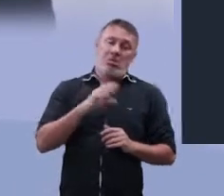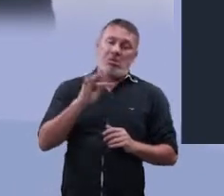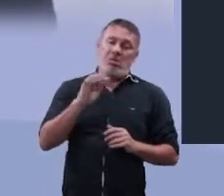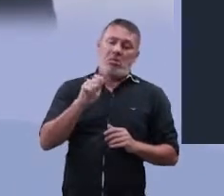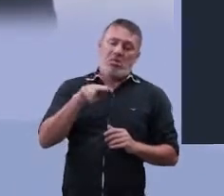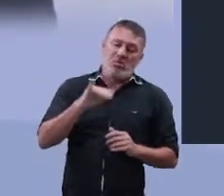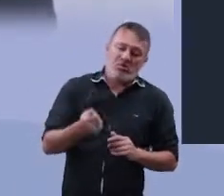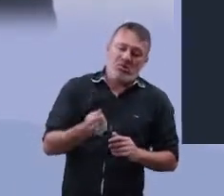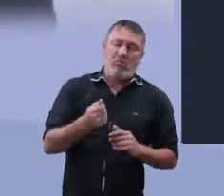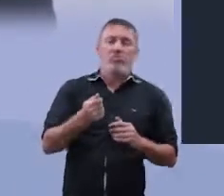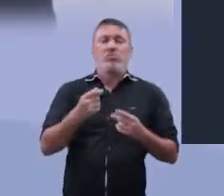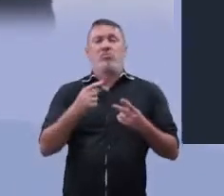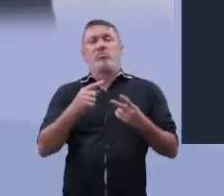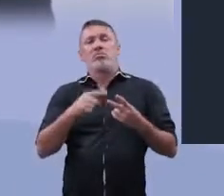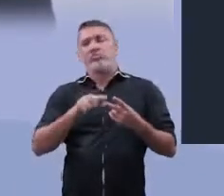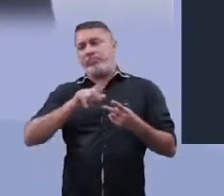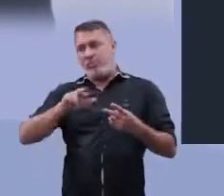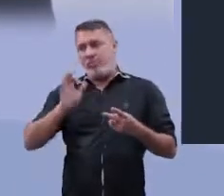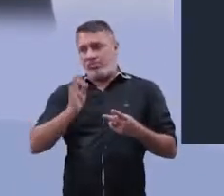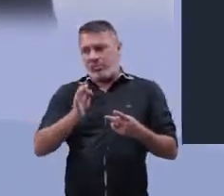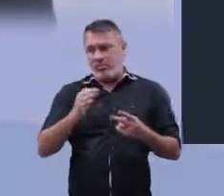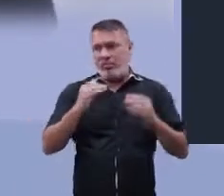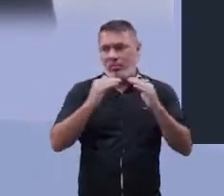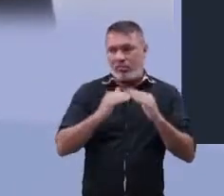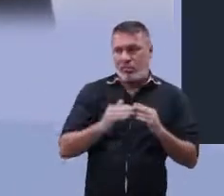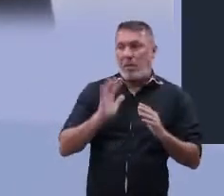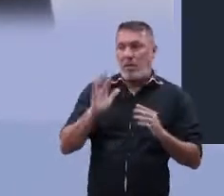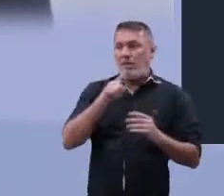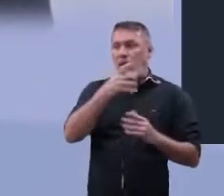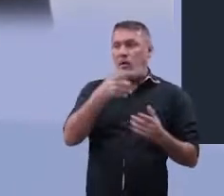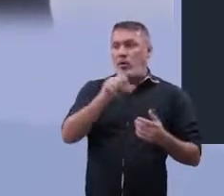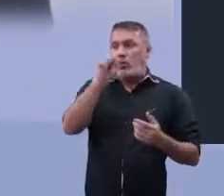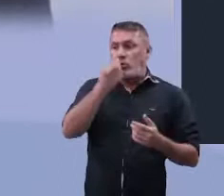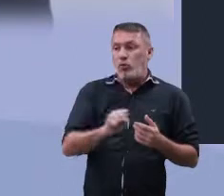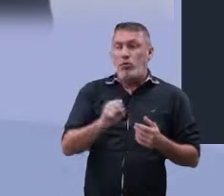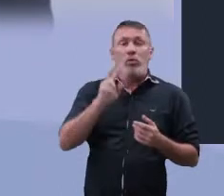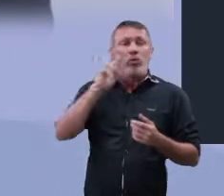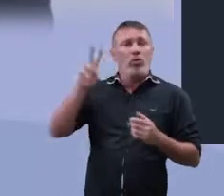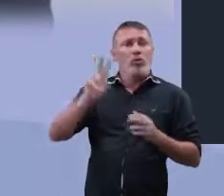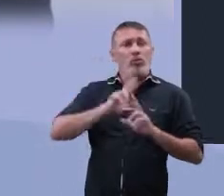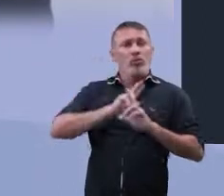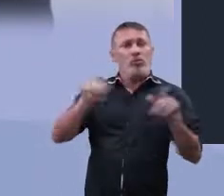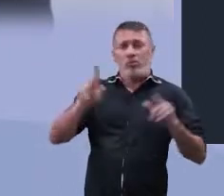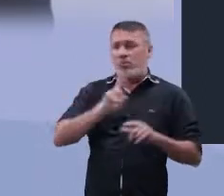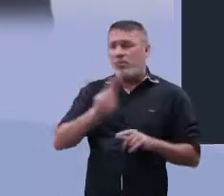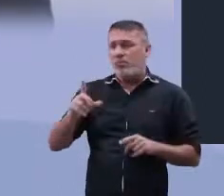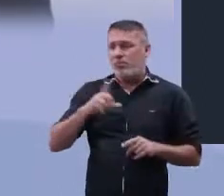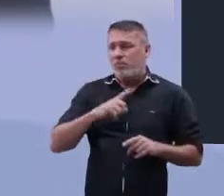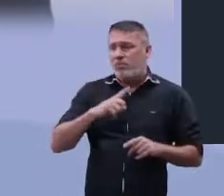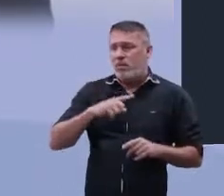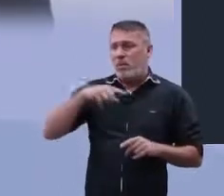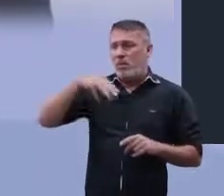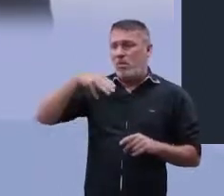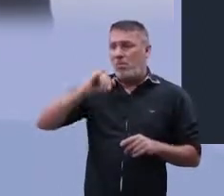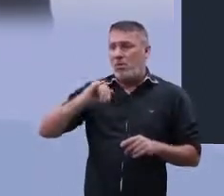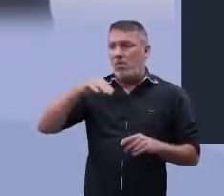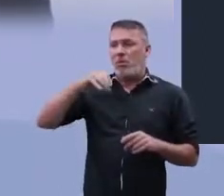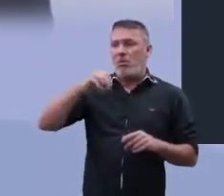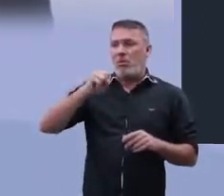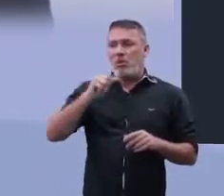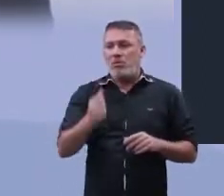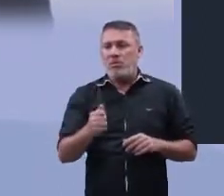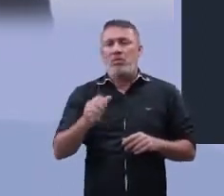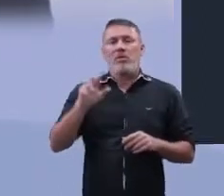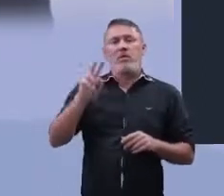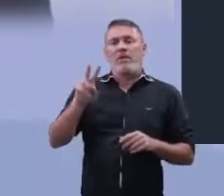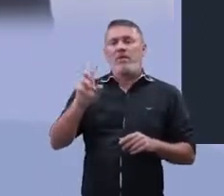mexerica, tangerina ou tanja, certo? Mas quando a gente vai para o sul, essa significação muda, esse nomezinho